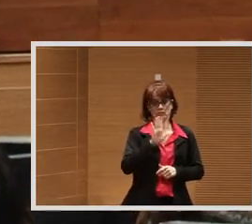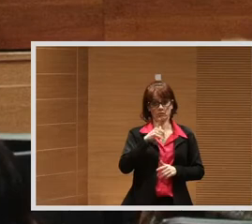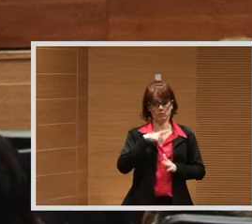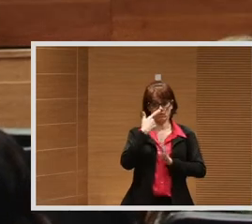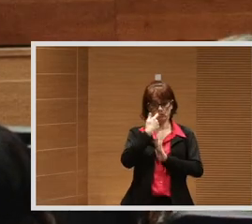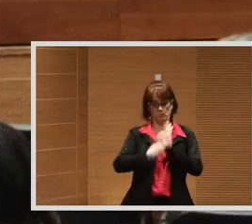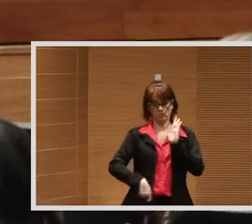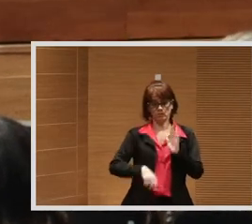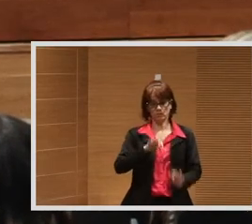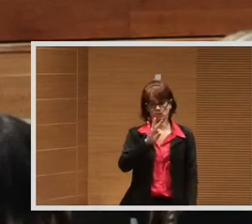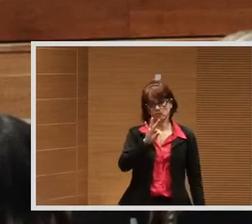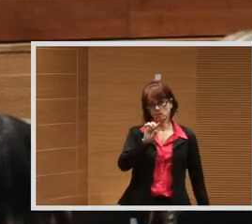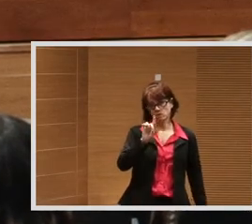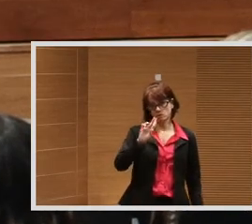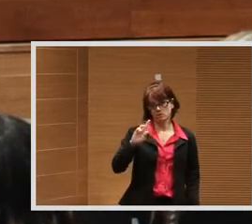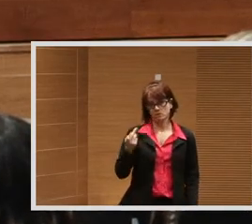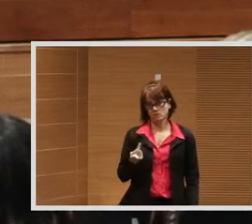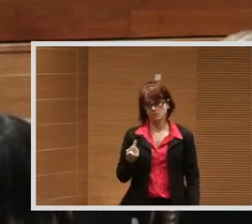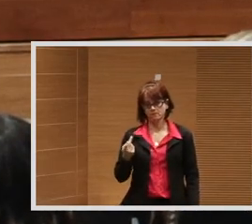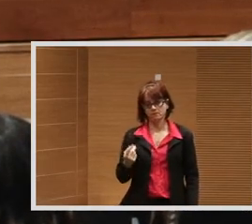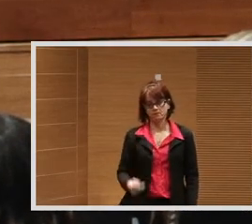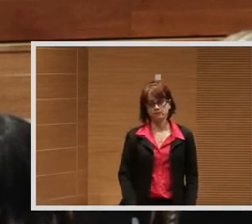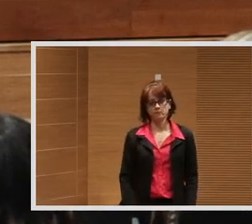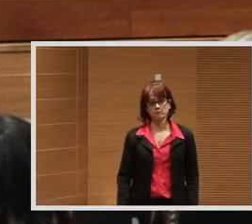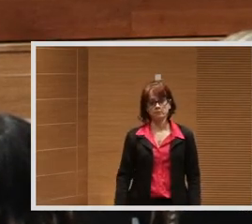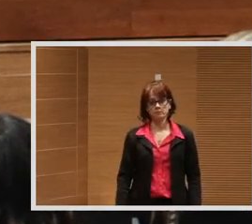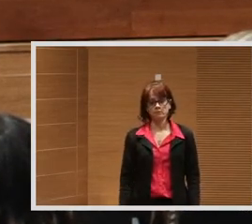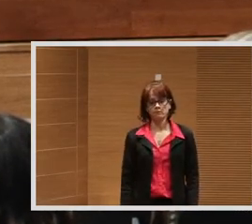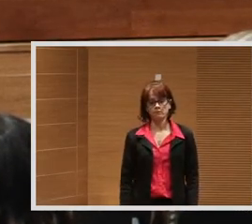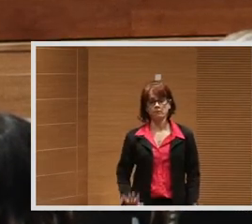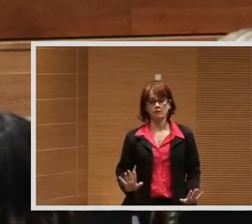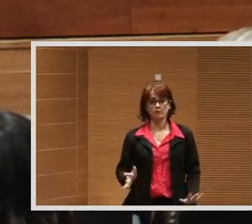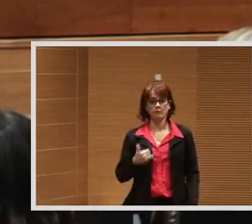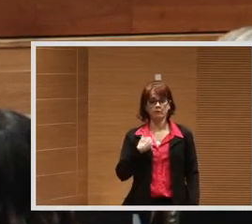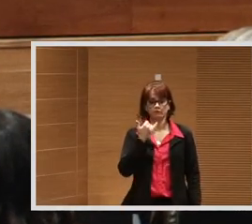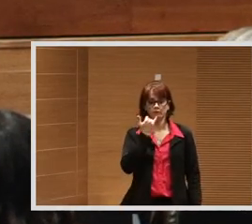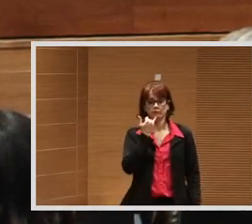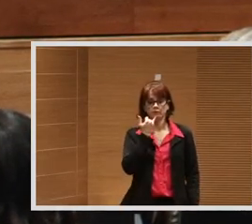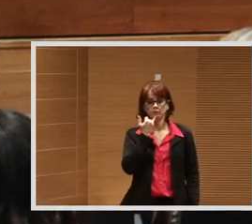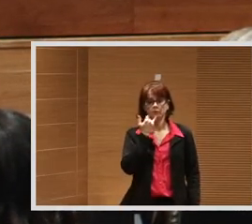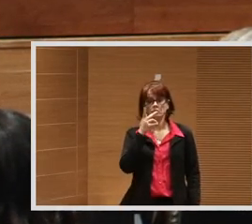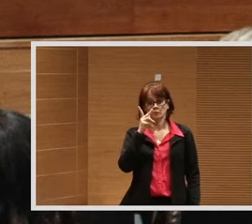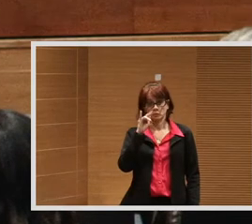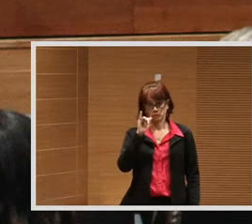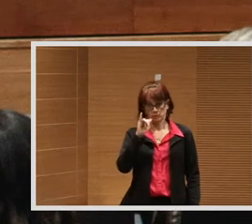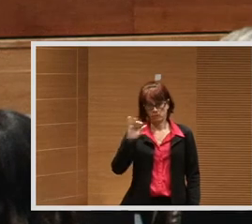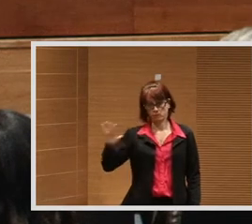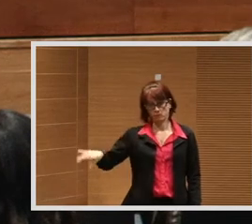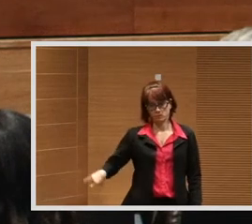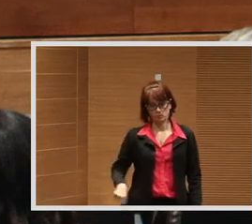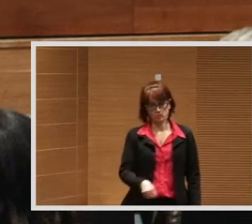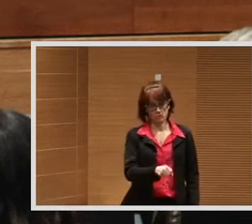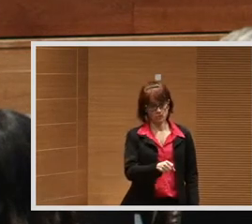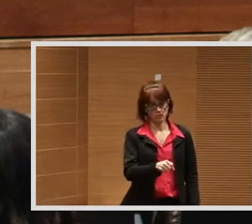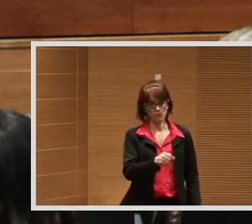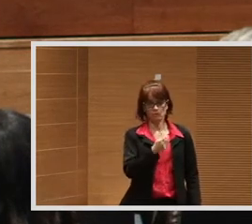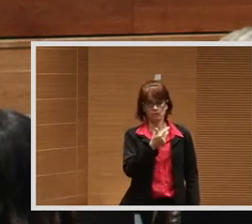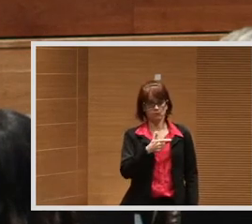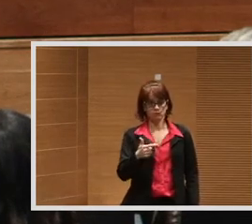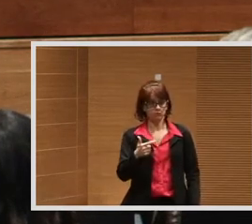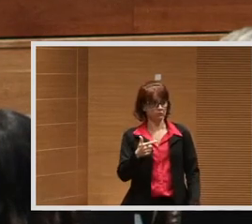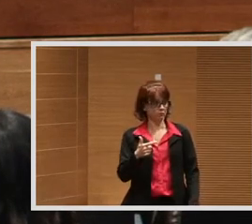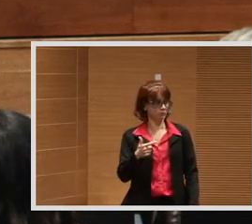de TDAH. E, felizmente, os pais, quando levaram, não haviam ainda